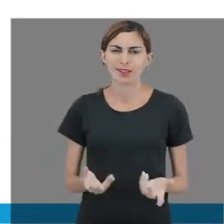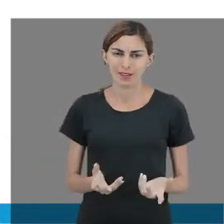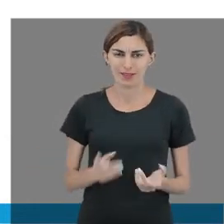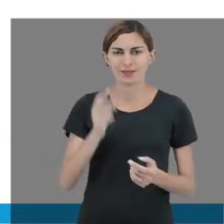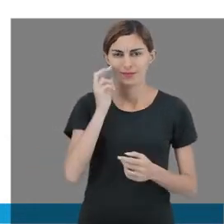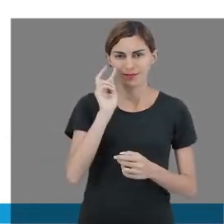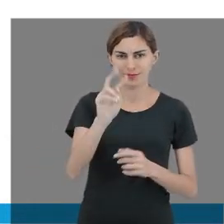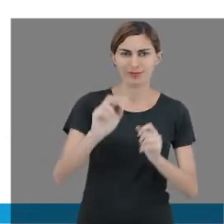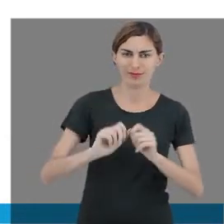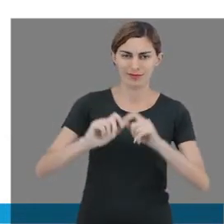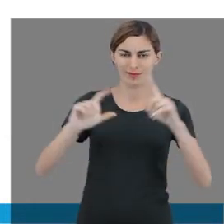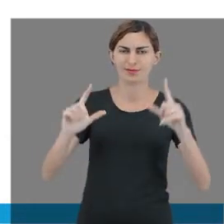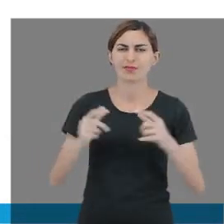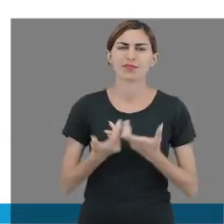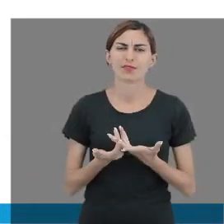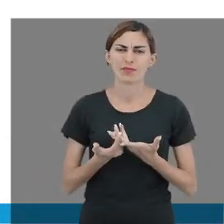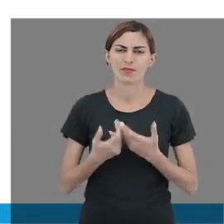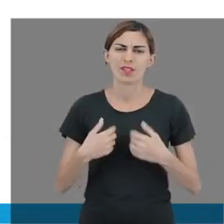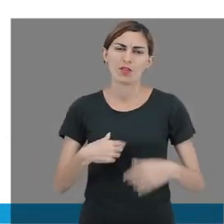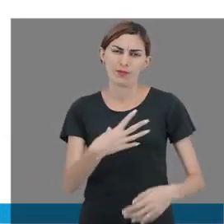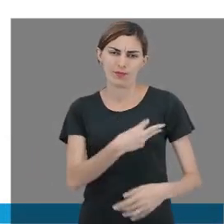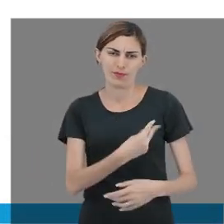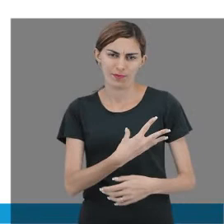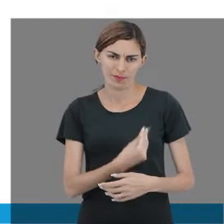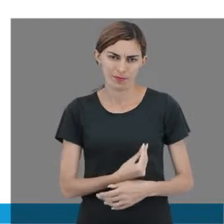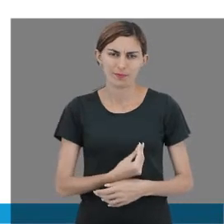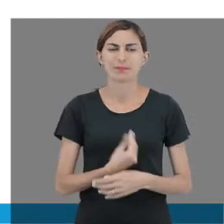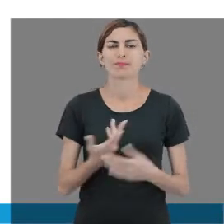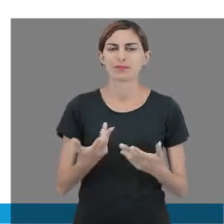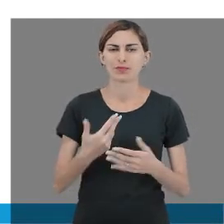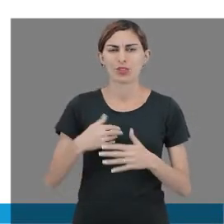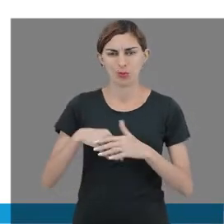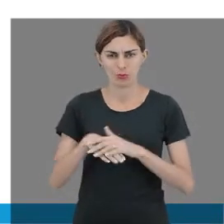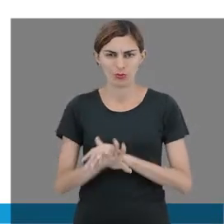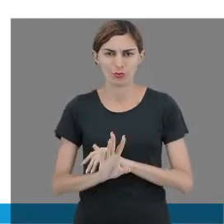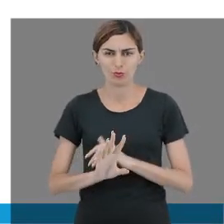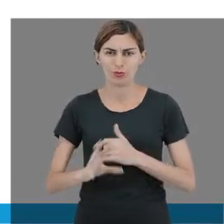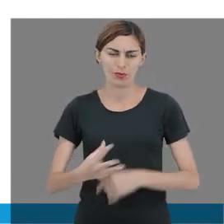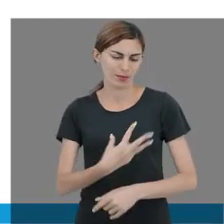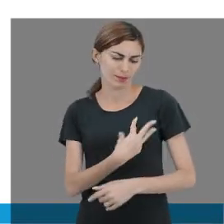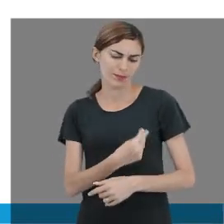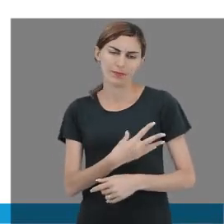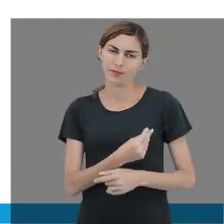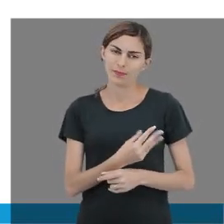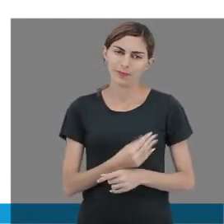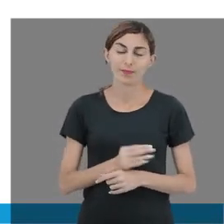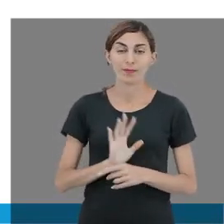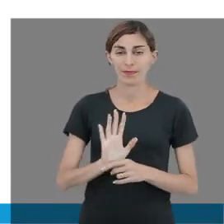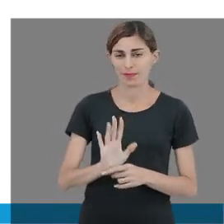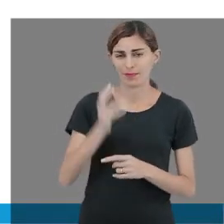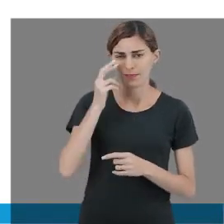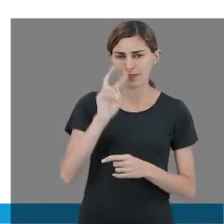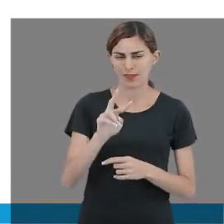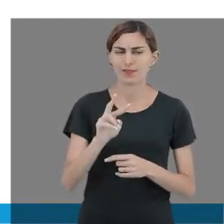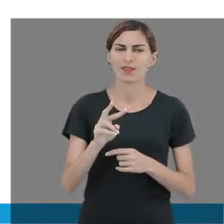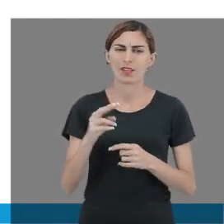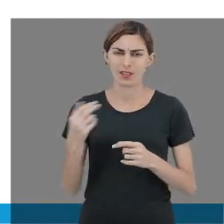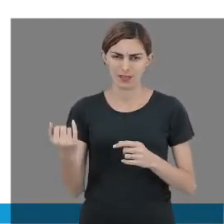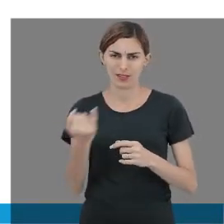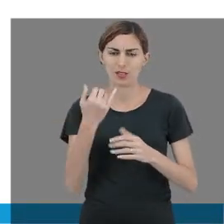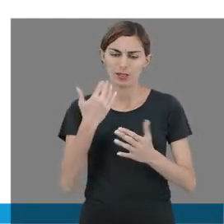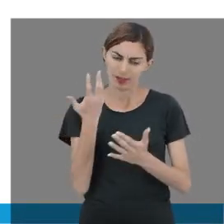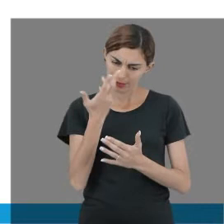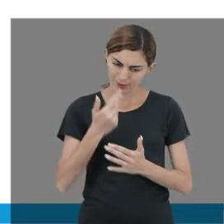minha mãe, tem leite, eu vou mamar. Isso é uma coisa automática e reflexa, botou no peito, o bebê mama. Então esses reflexos são importantes exatamente para a criança começar,